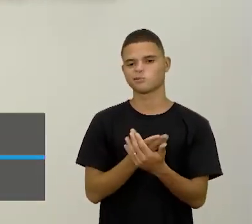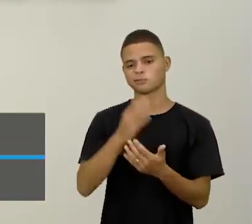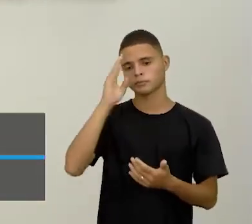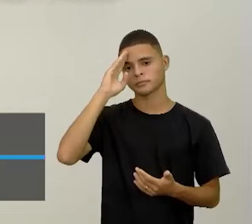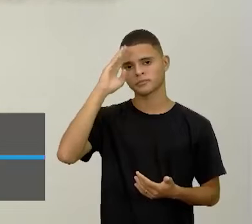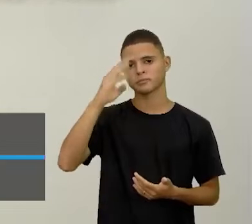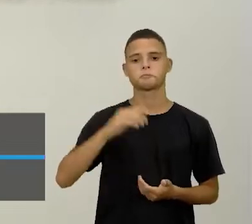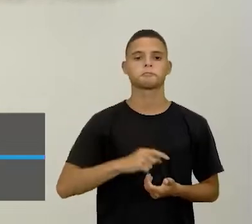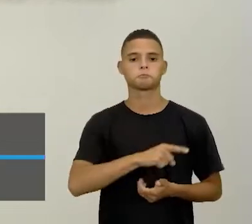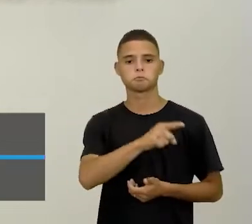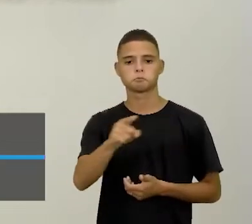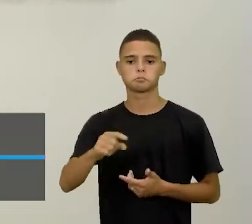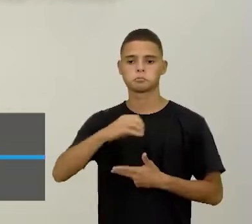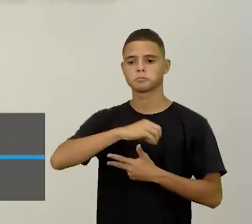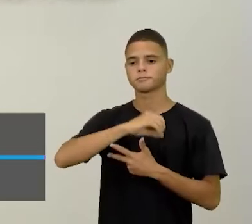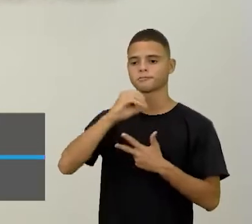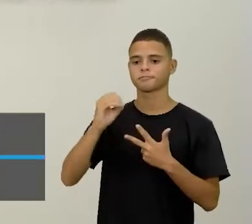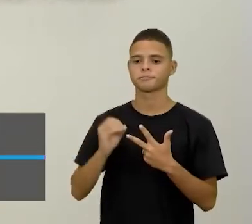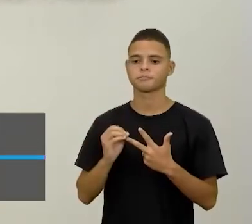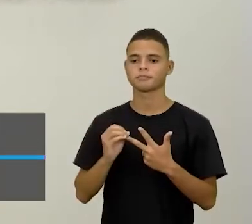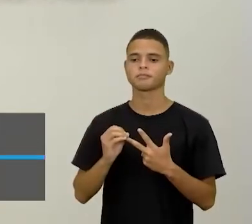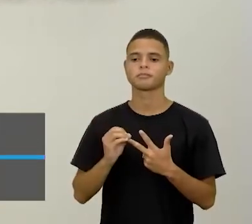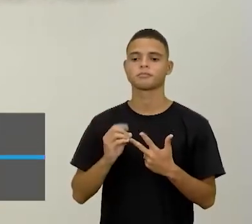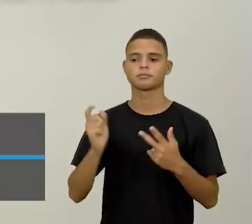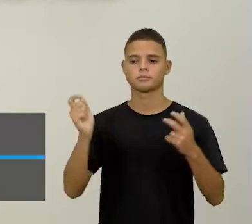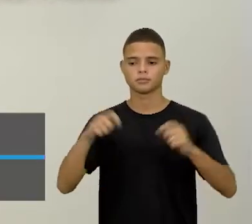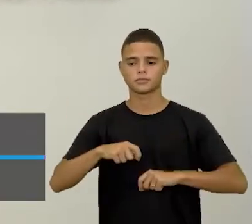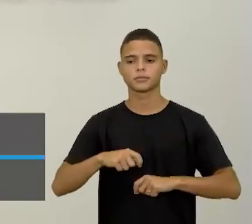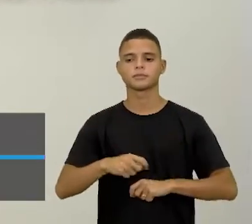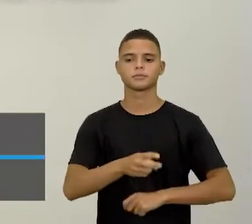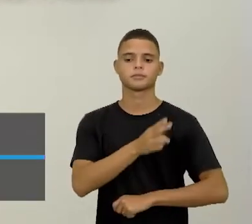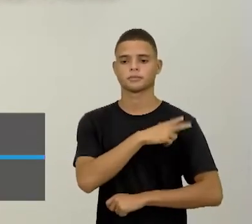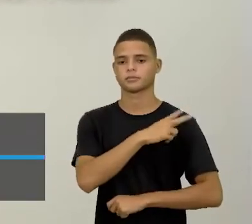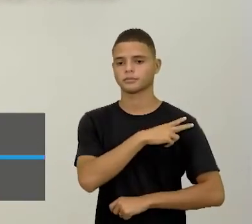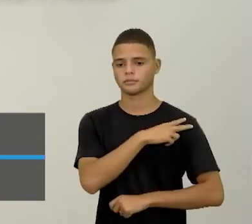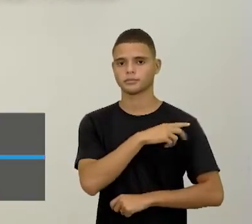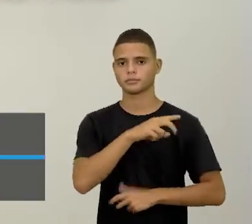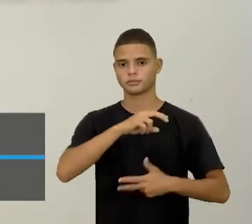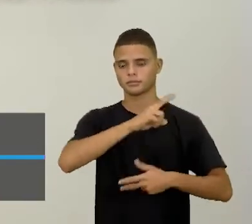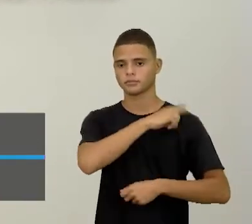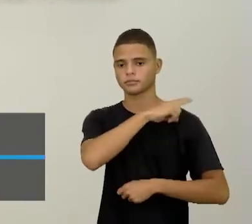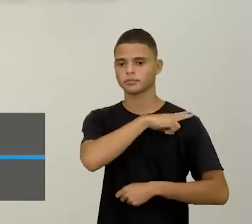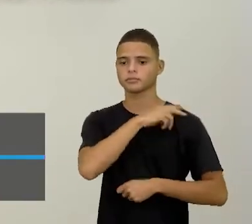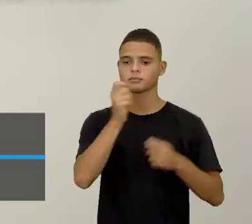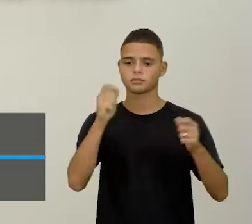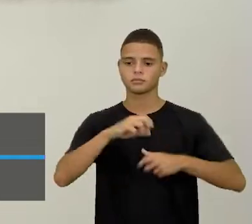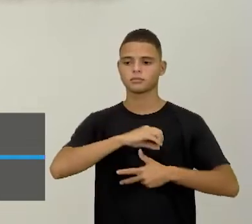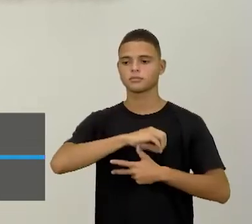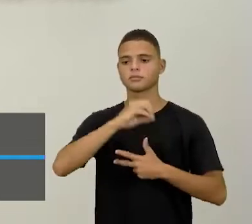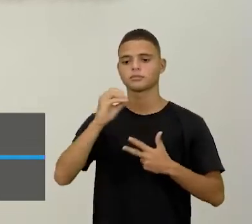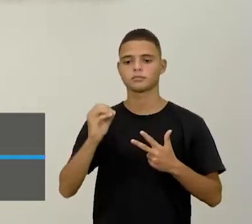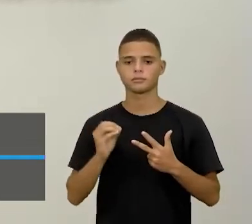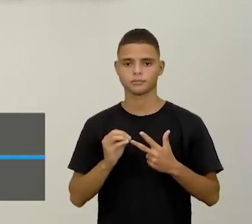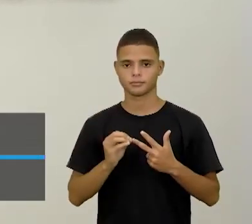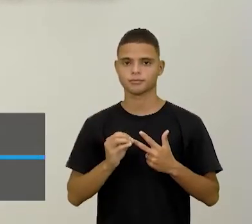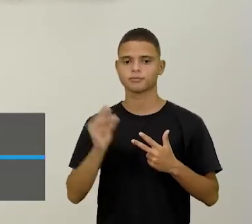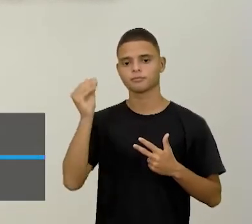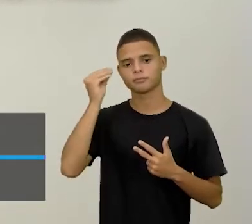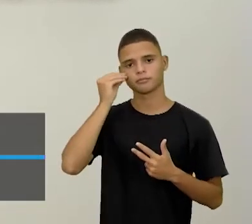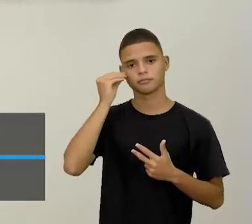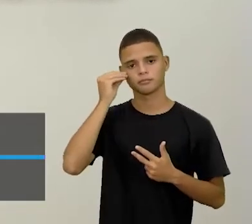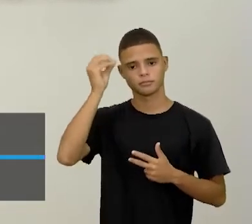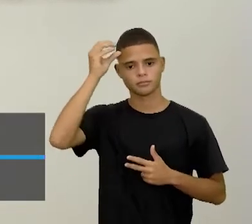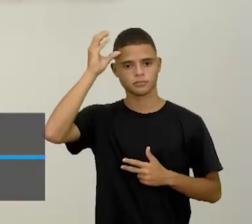quem for fazer Enem, né? Porque vocês podem fazer no segundo ano. Se você é aluno do segundo ano, você pode fazer o Enem para testar